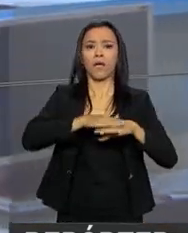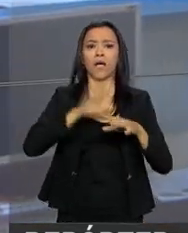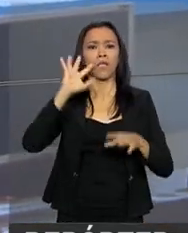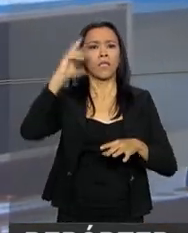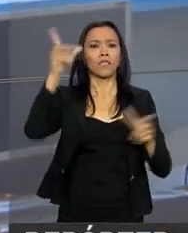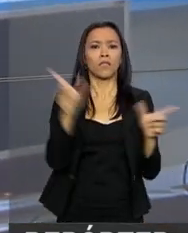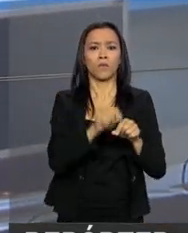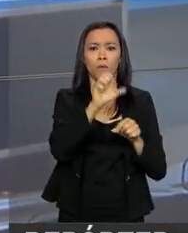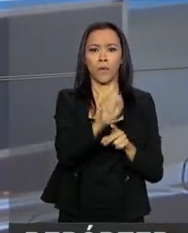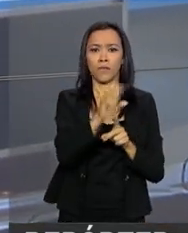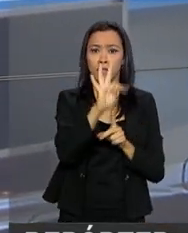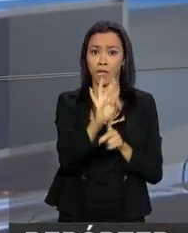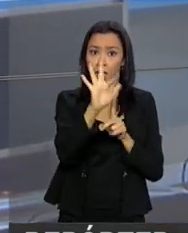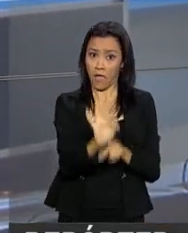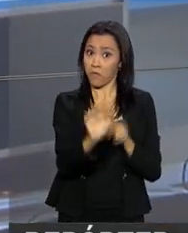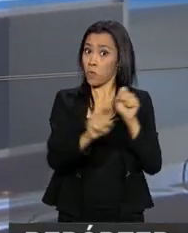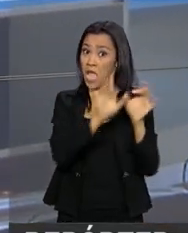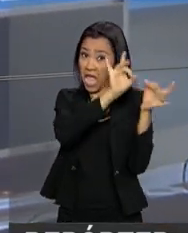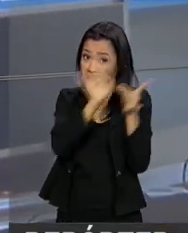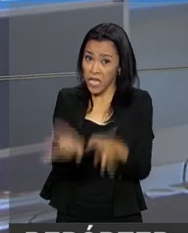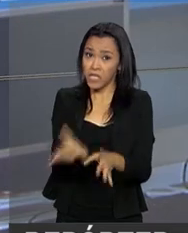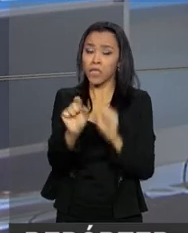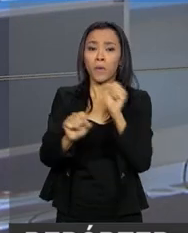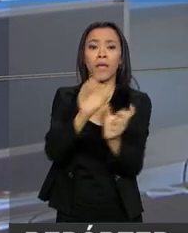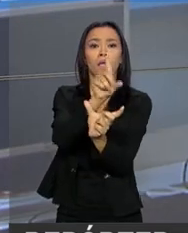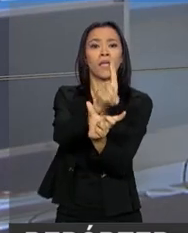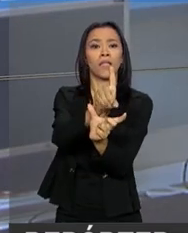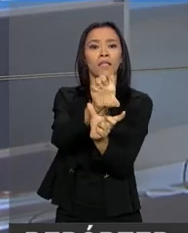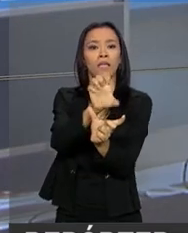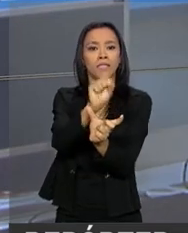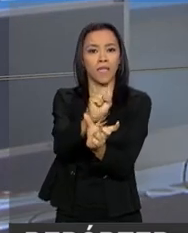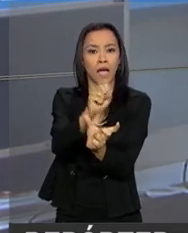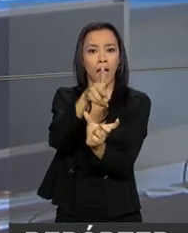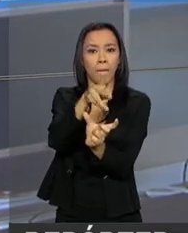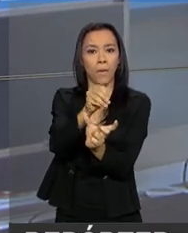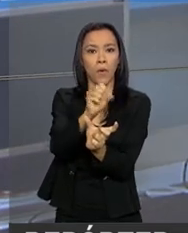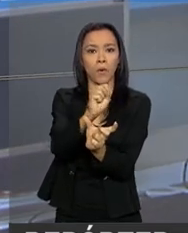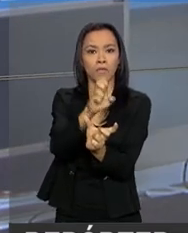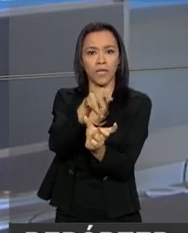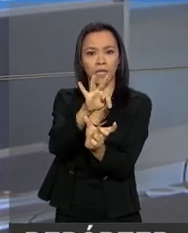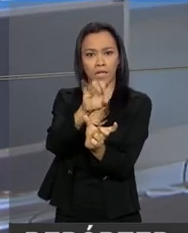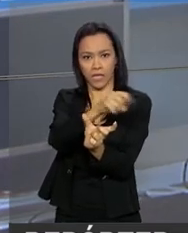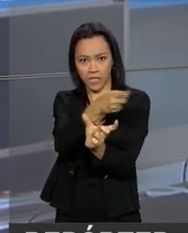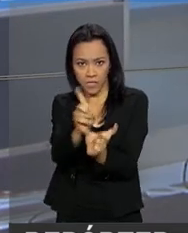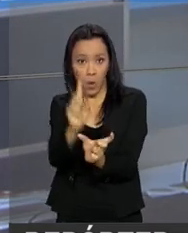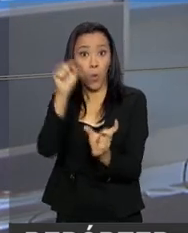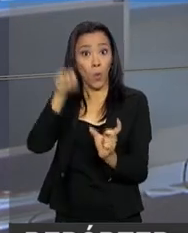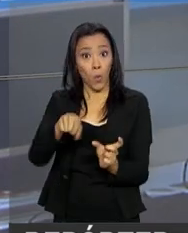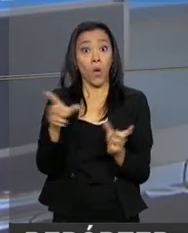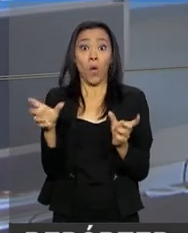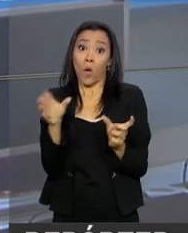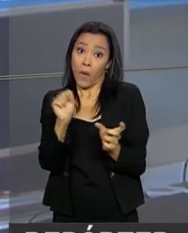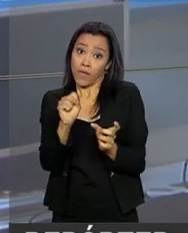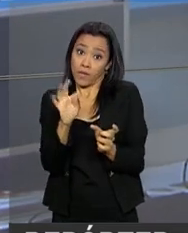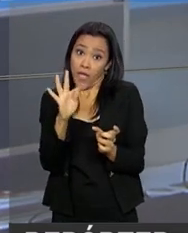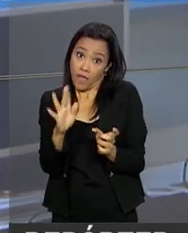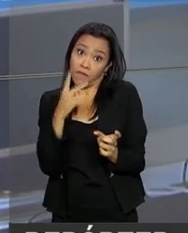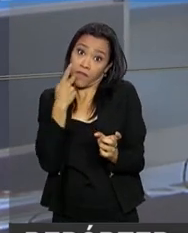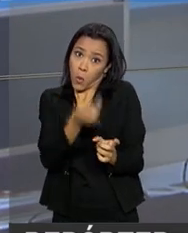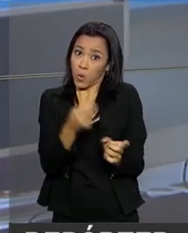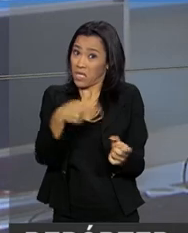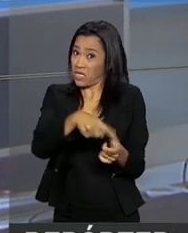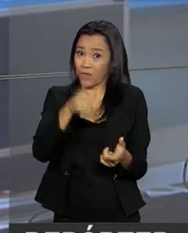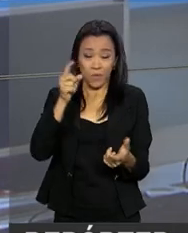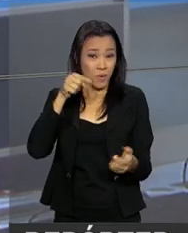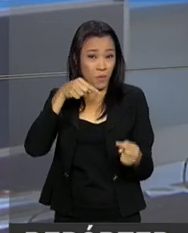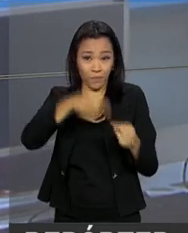Tribunal Federal de rejeitar a desaposentação. O STF considerou inconstitucional a possibilidade de aumento